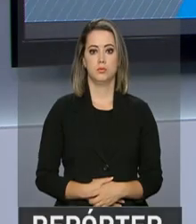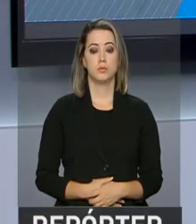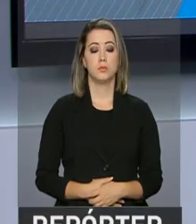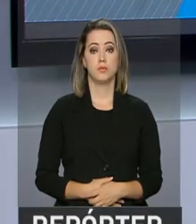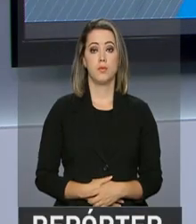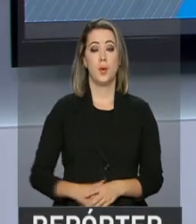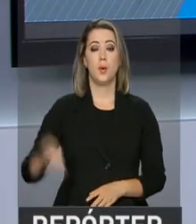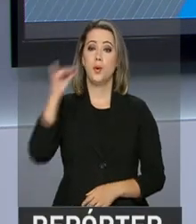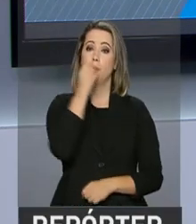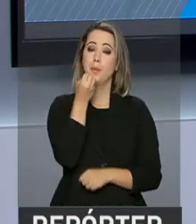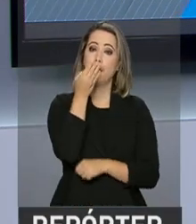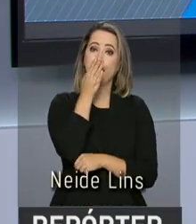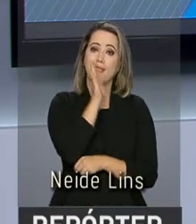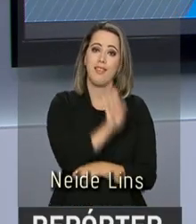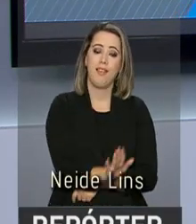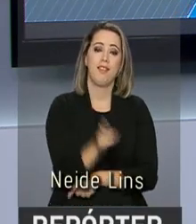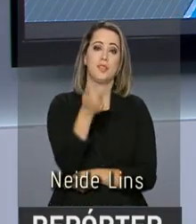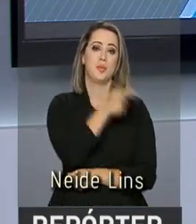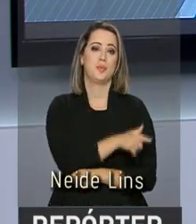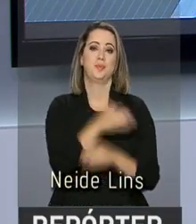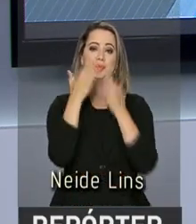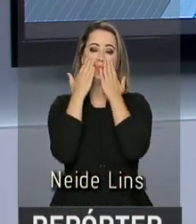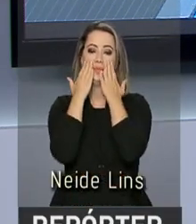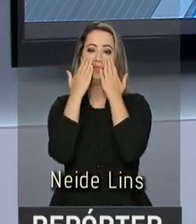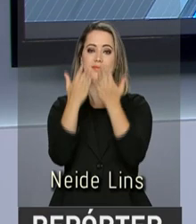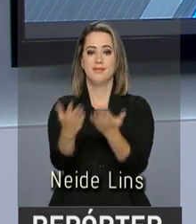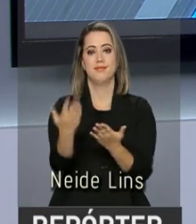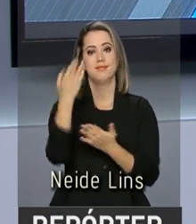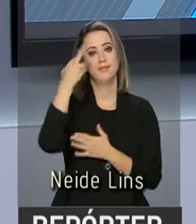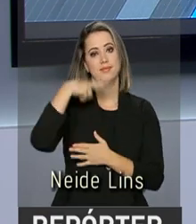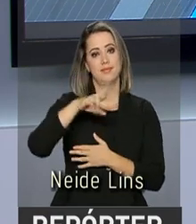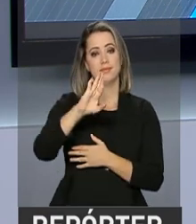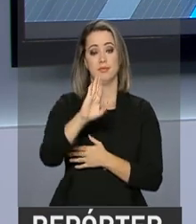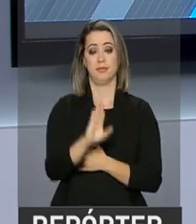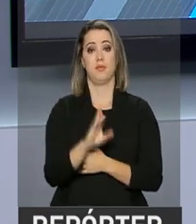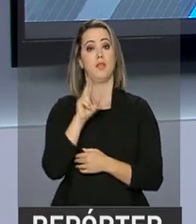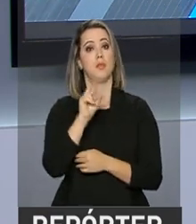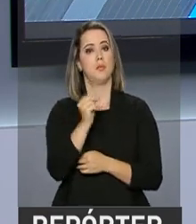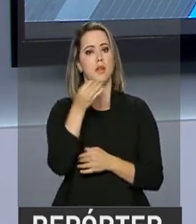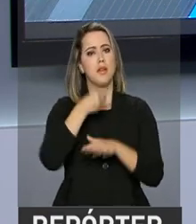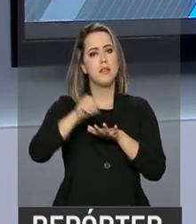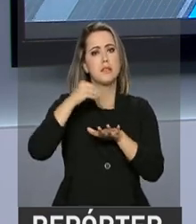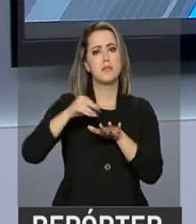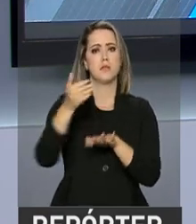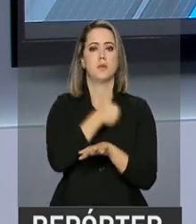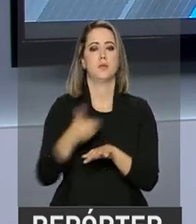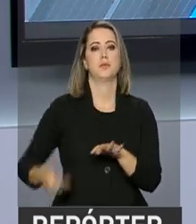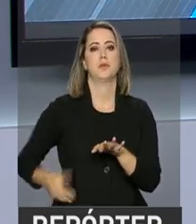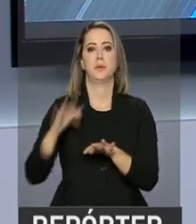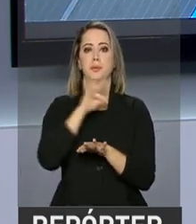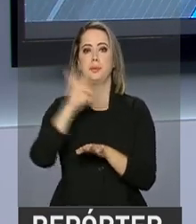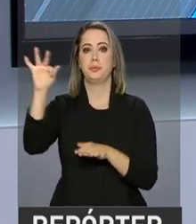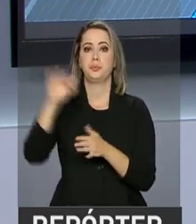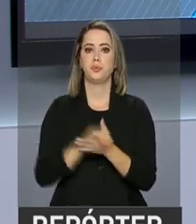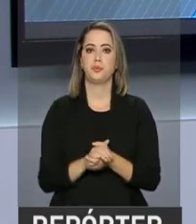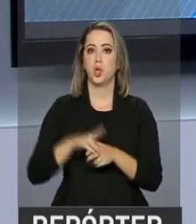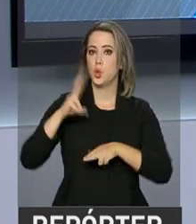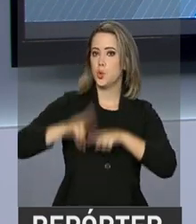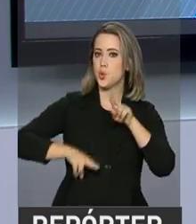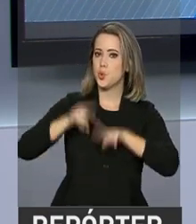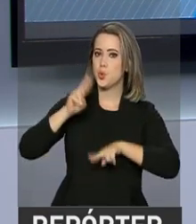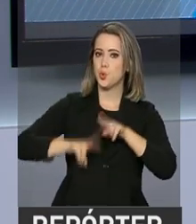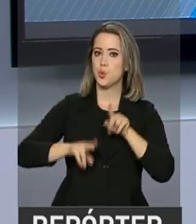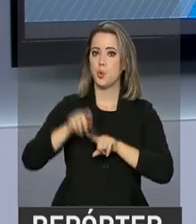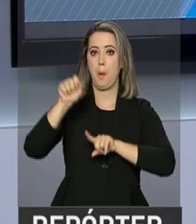Olá, boa tarde. Estamos de volta com mais uma edição do Repórter NBR e as notícias do governo federal. Junho deve ser um mês